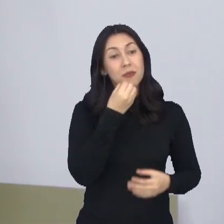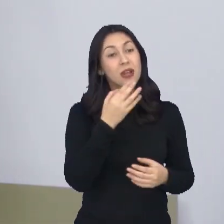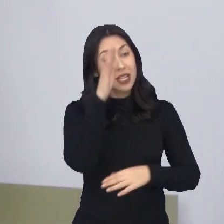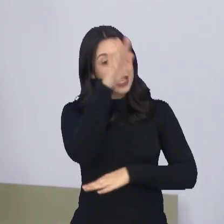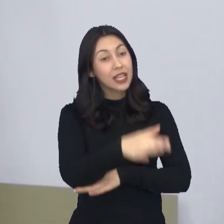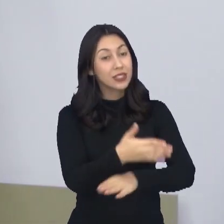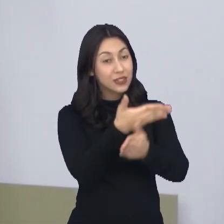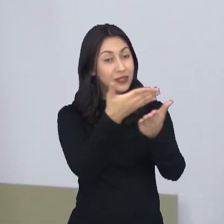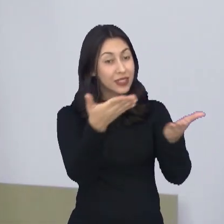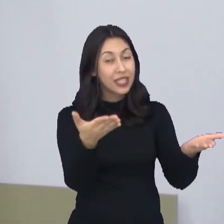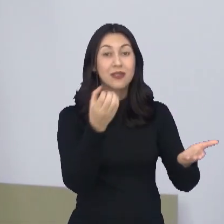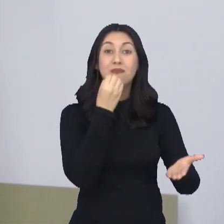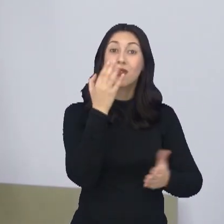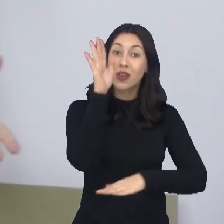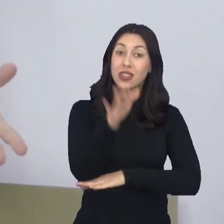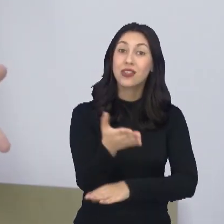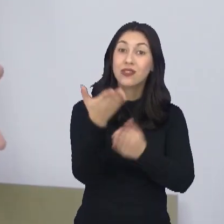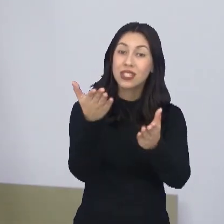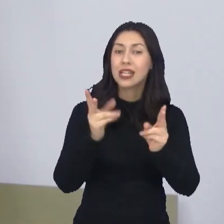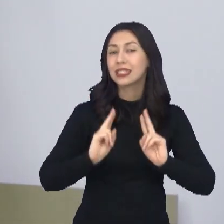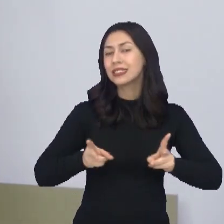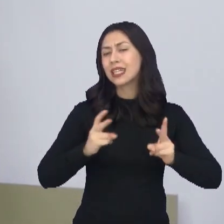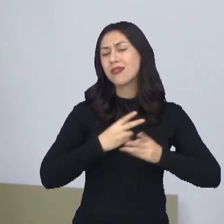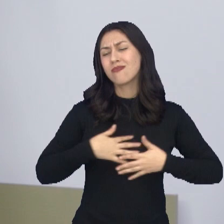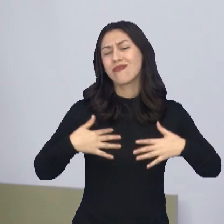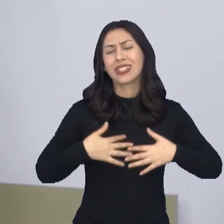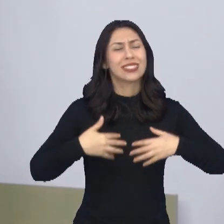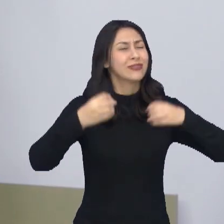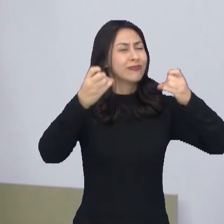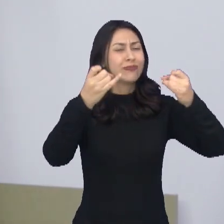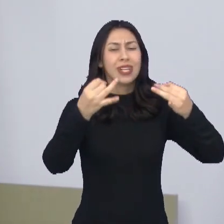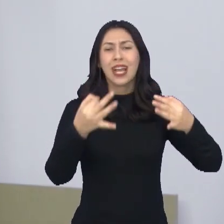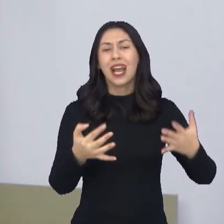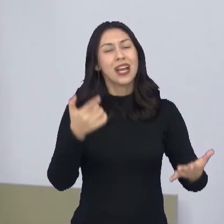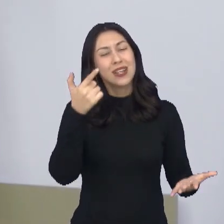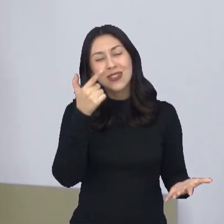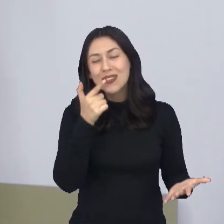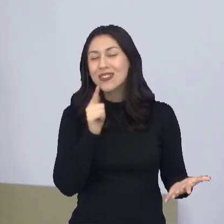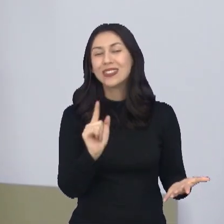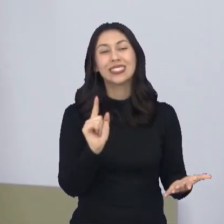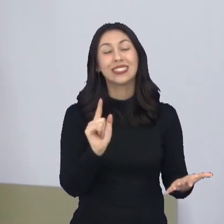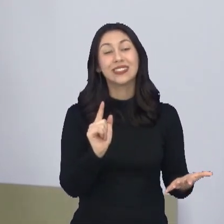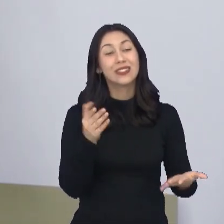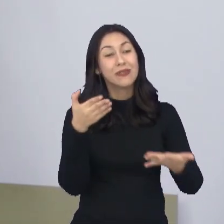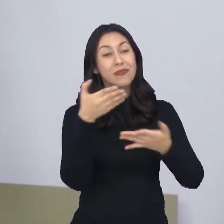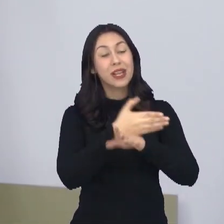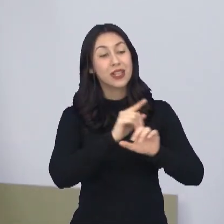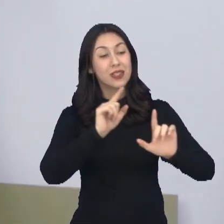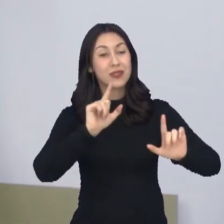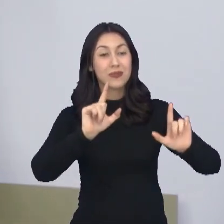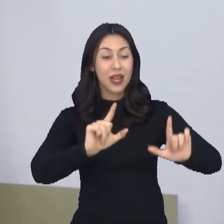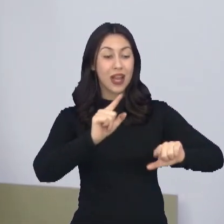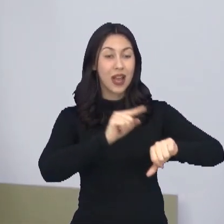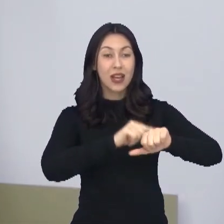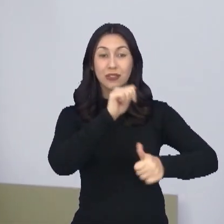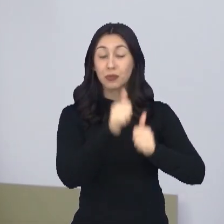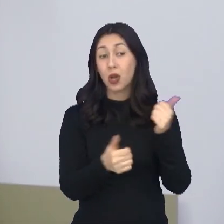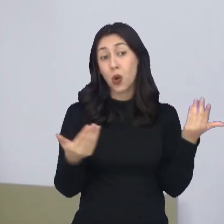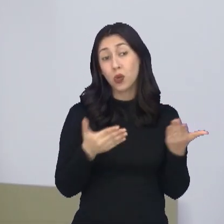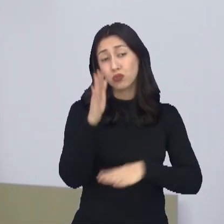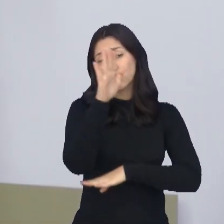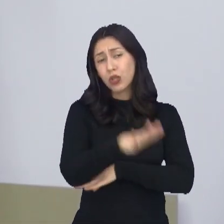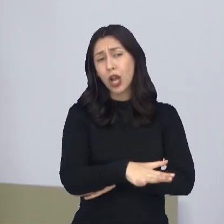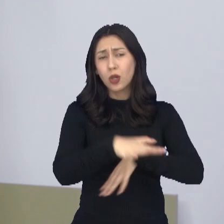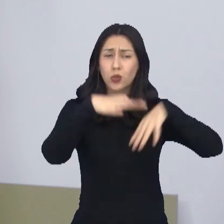Vieira. Boa tarde a você aí de casa. Como sempre, é um prazer inenarrável estar em mais uma Hora do Esporte, nessa tarde chuvosa